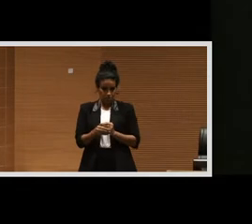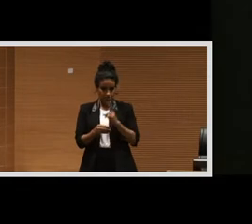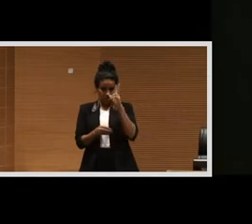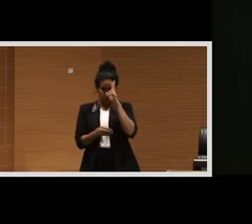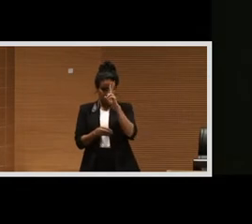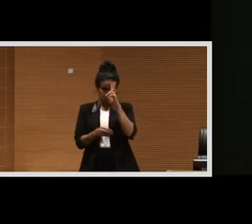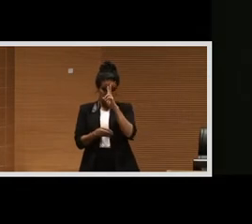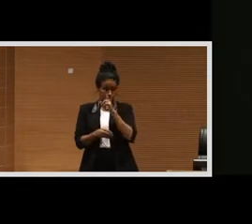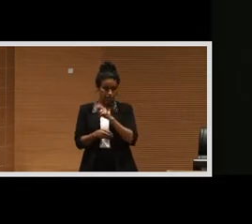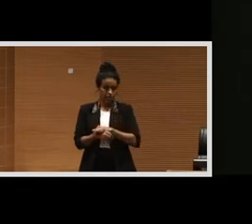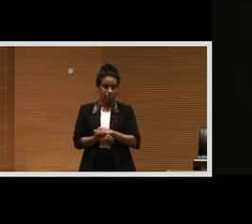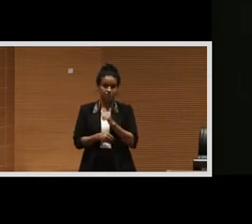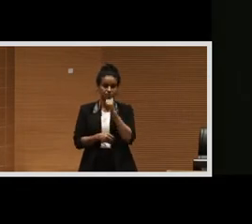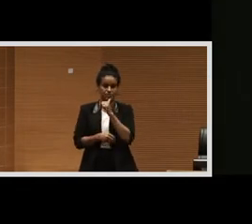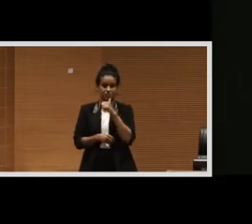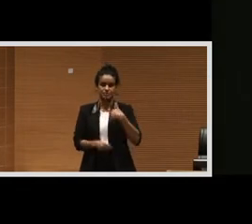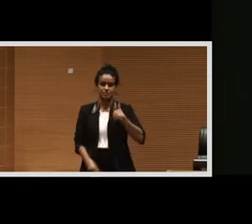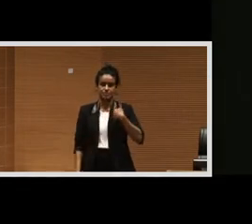aos 6 anos,